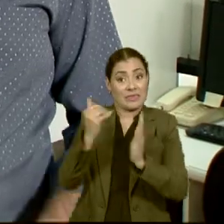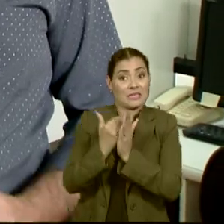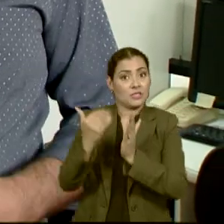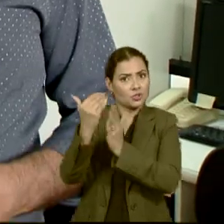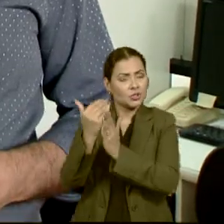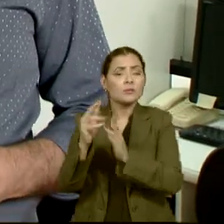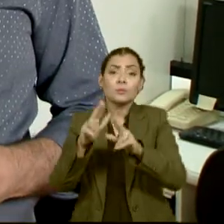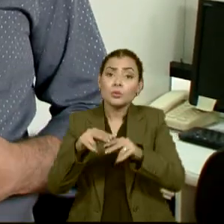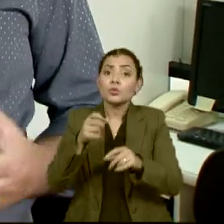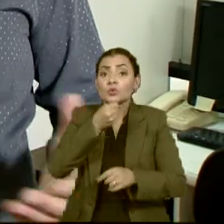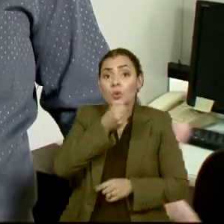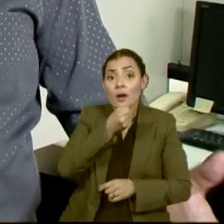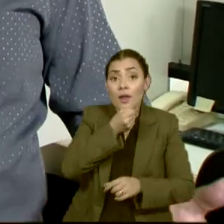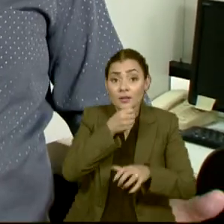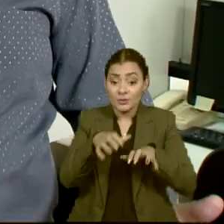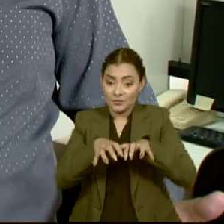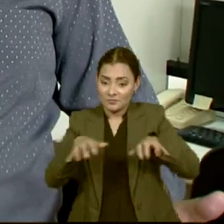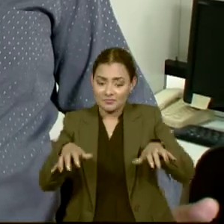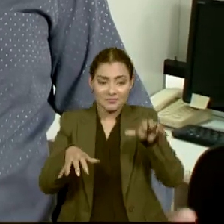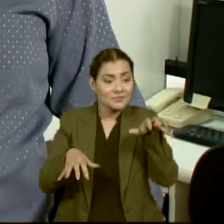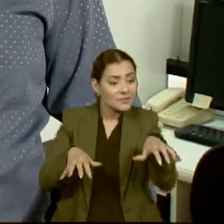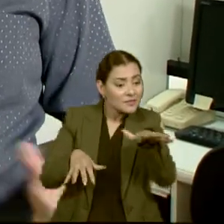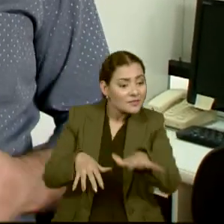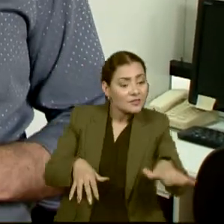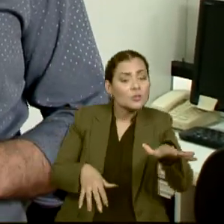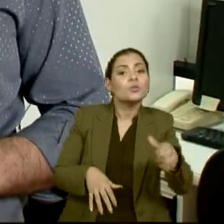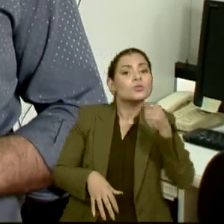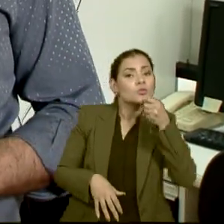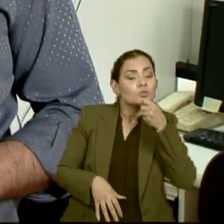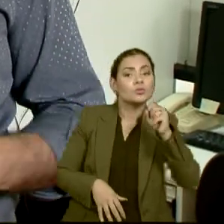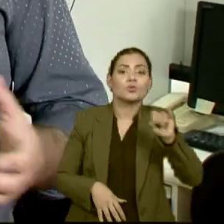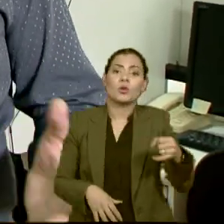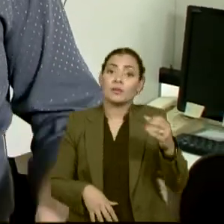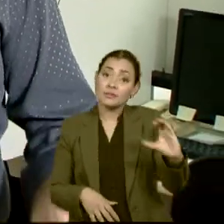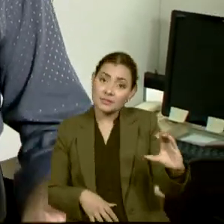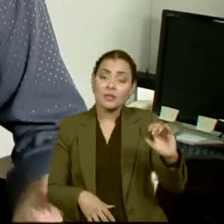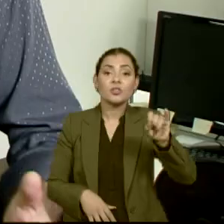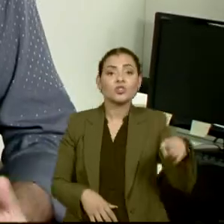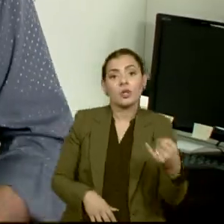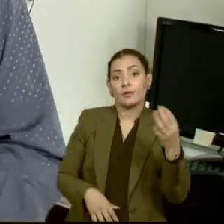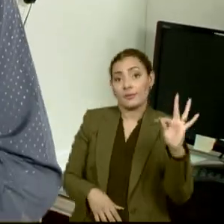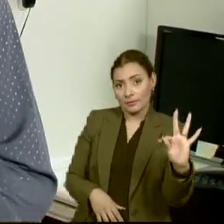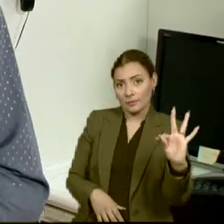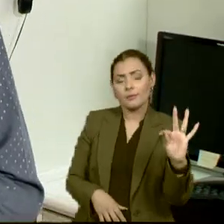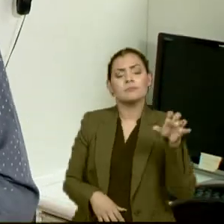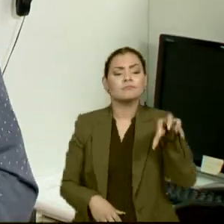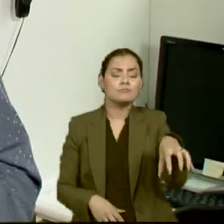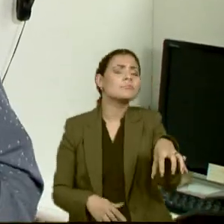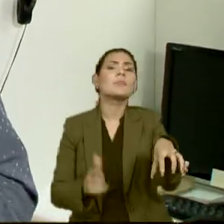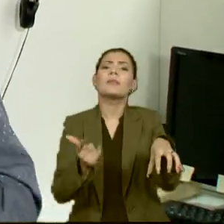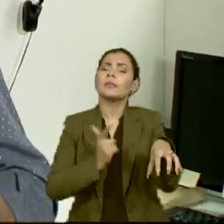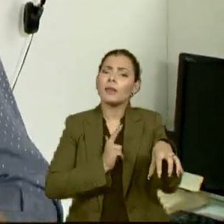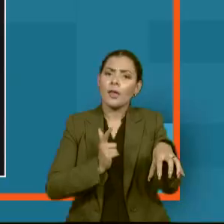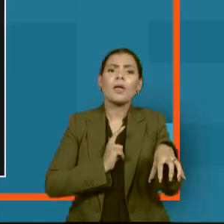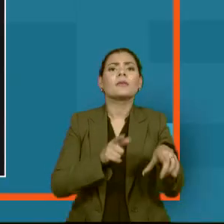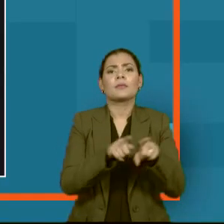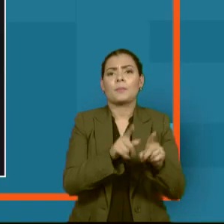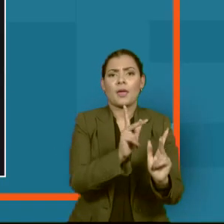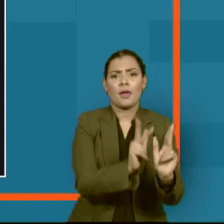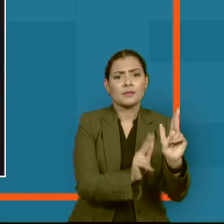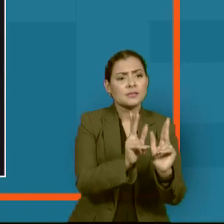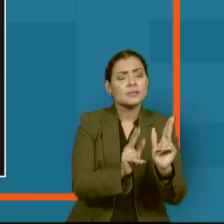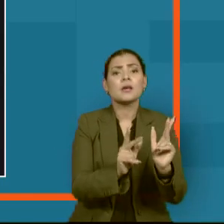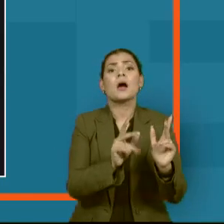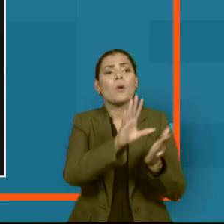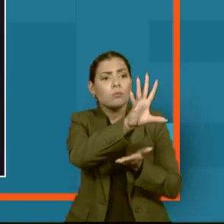jornalismo, nós acompanhamos bem a parte de Jornal da Cultura e o JT também. Fazemos ali cortes